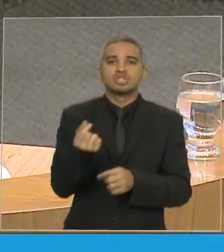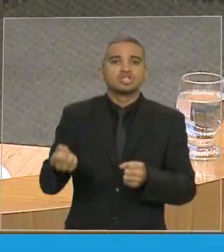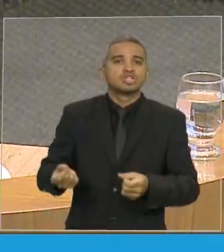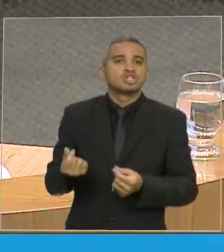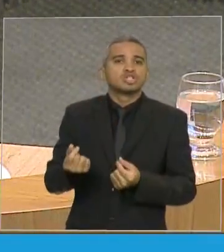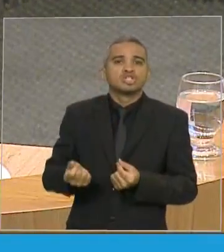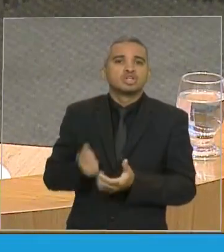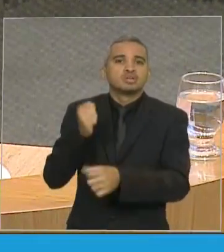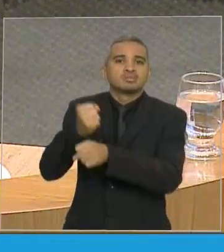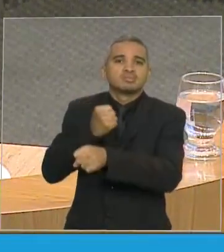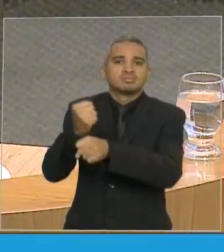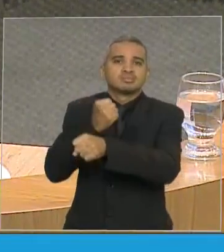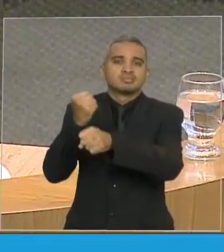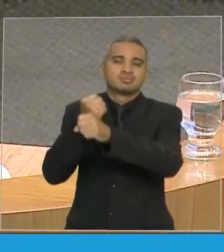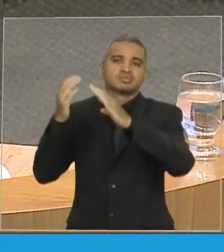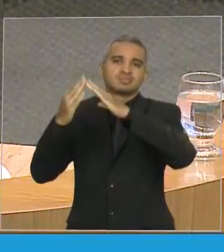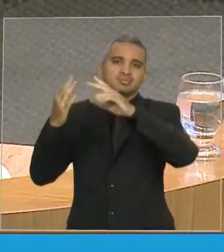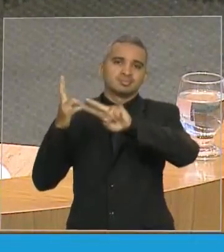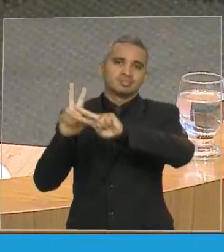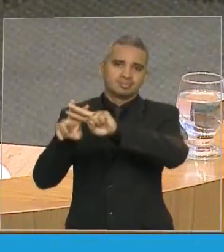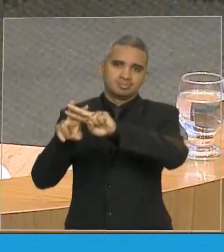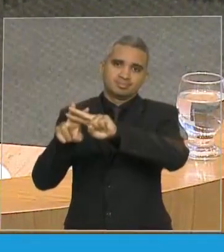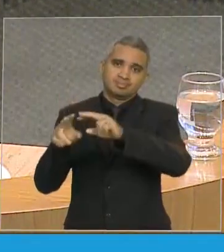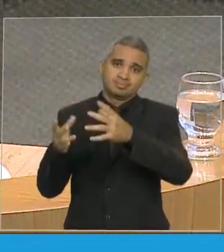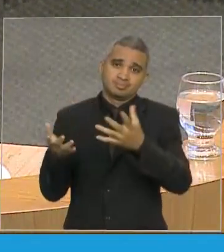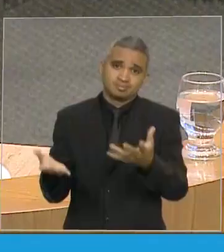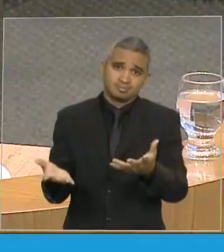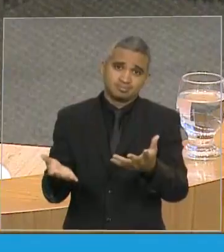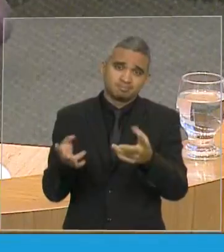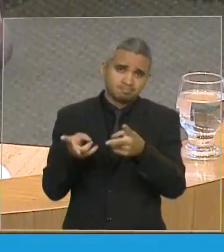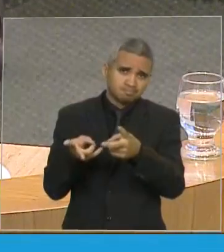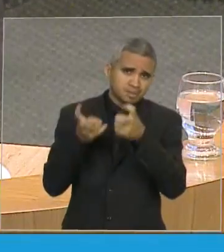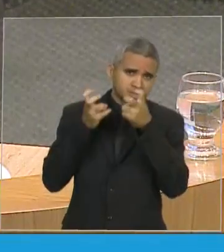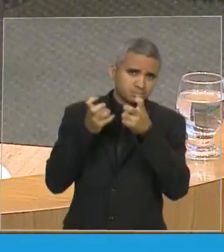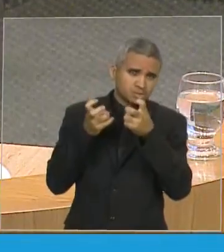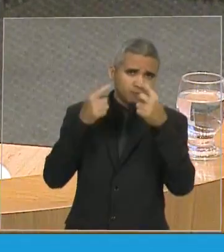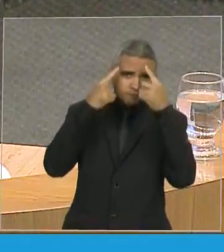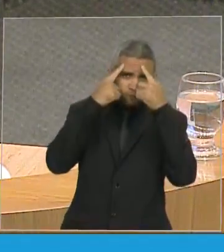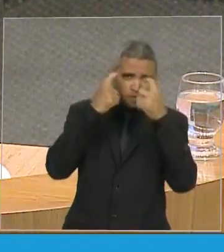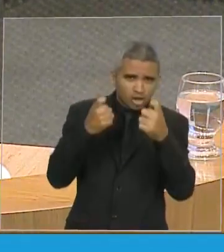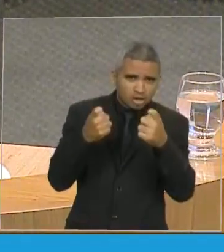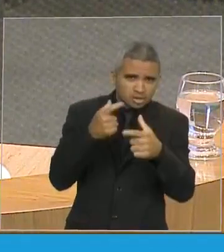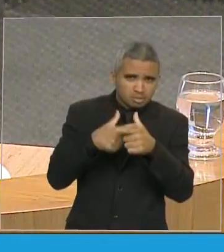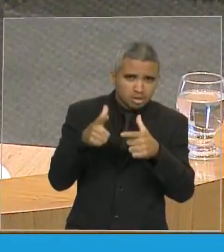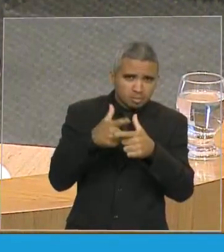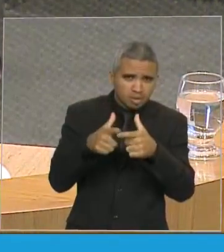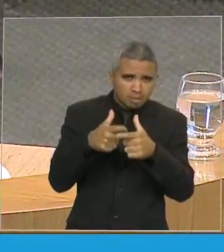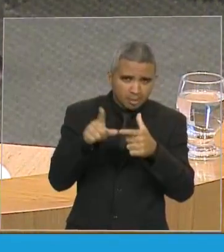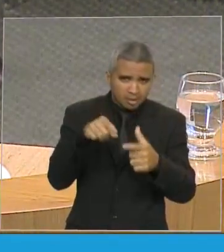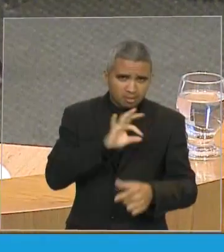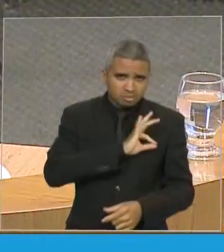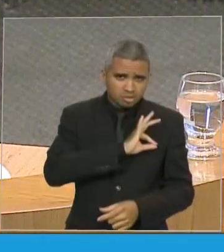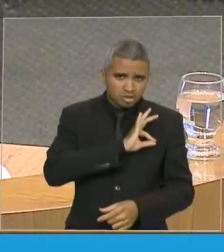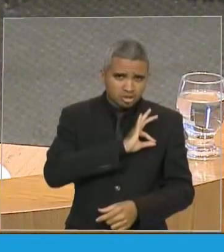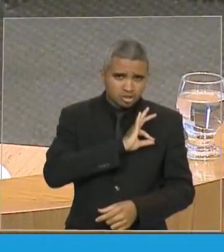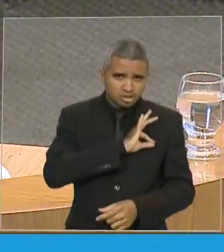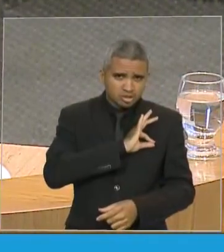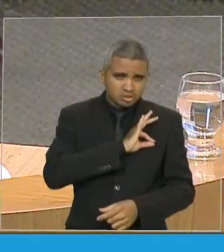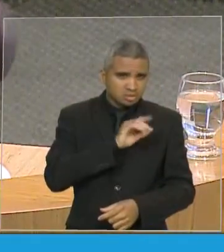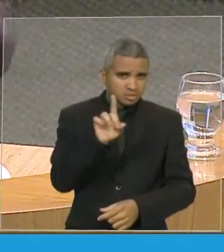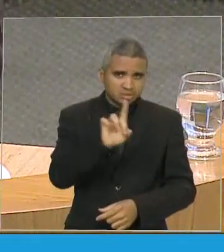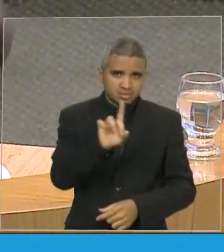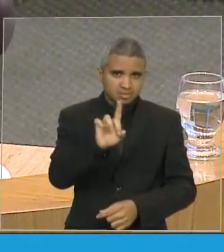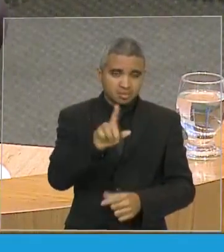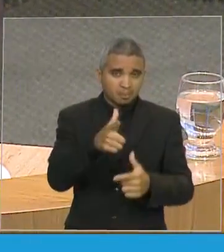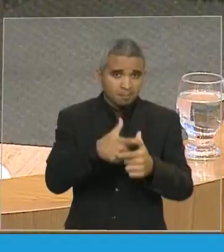nós precisamos reconhecer que a questão da violência não é um problema de polícia, ela é um